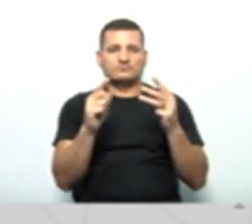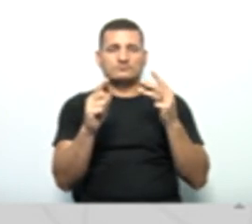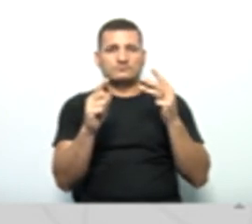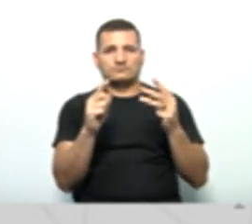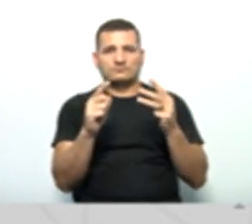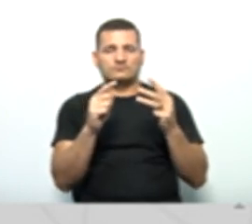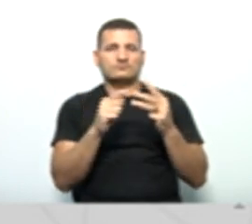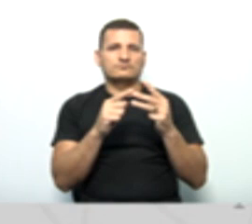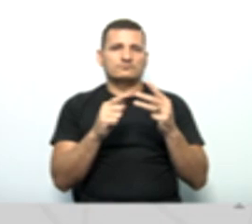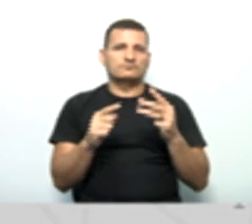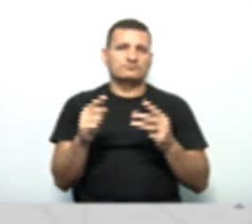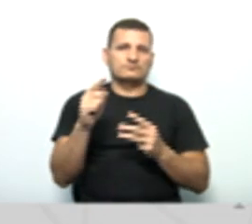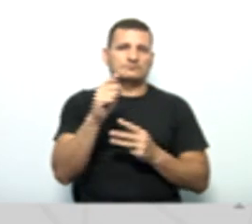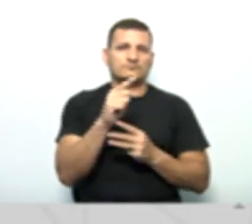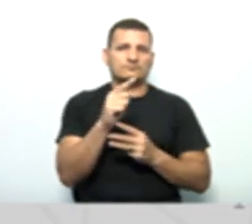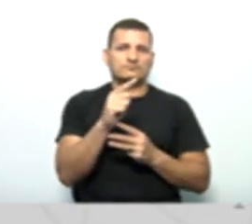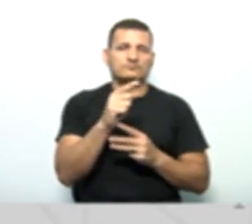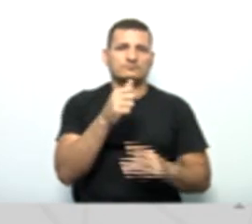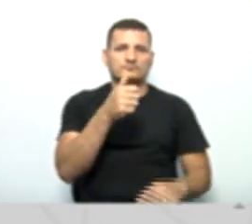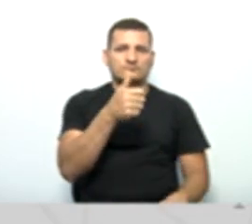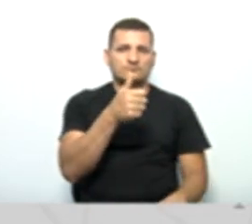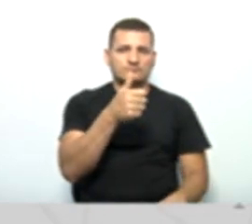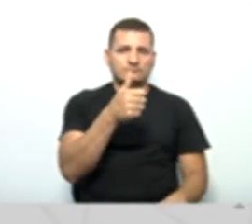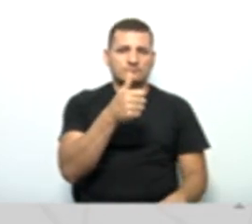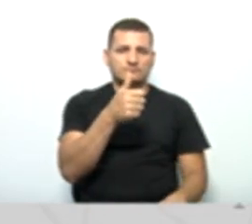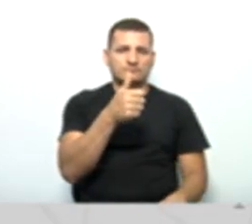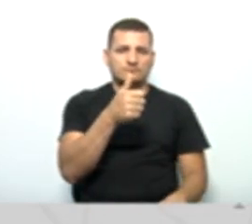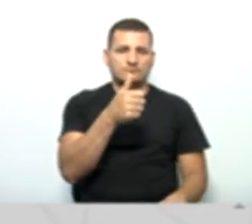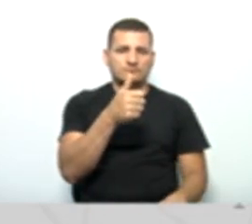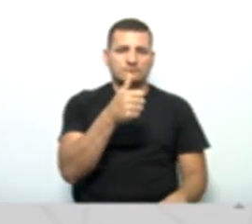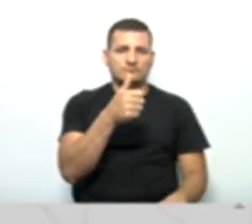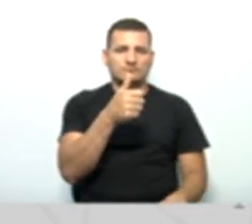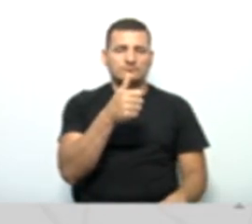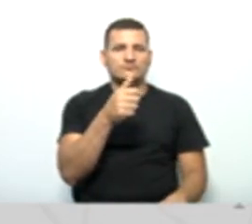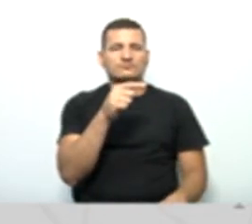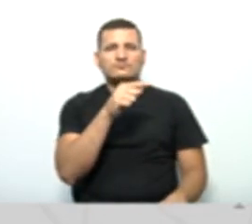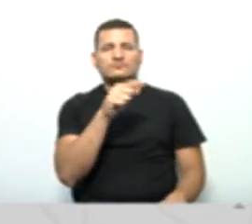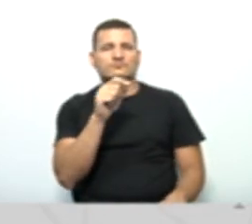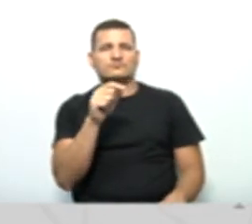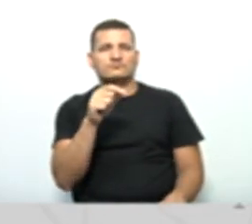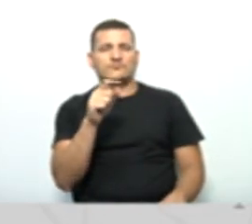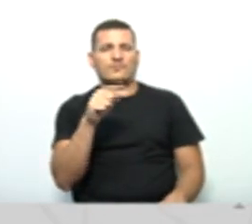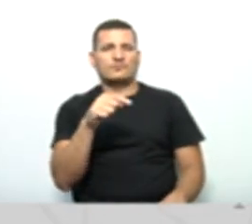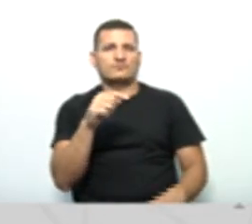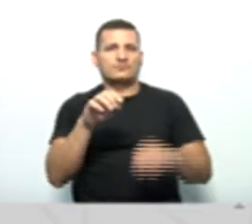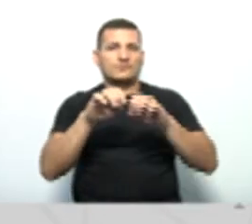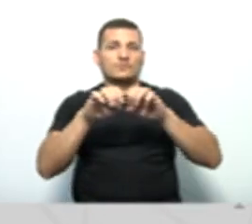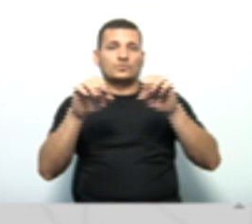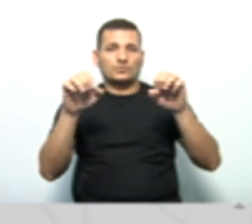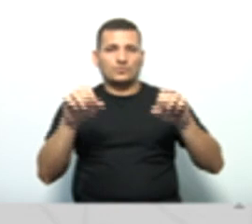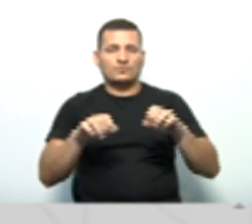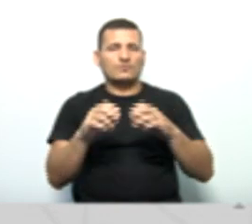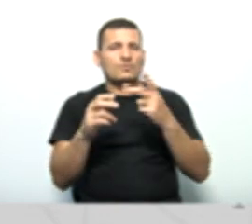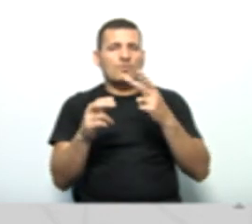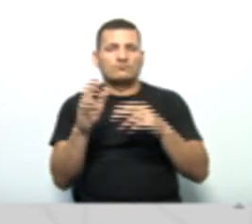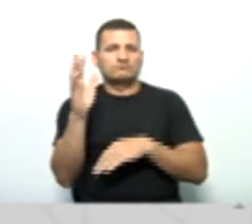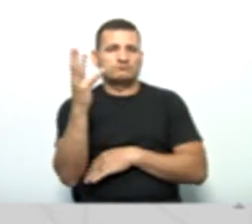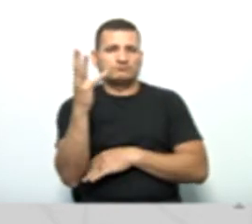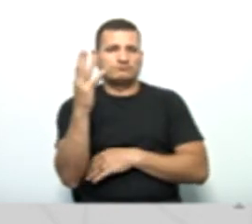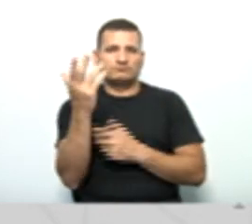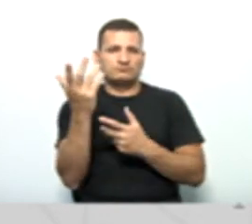é filho da raiz. E assim vai. Isso é uma estrutura de dados em árvore. Professor